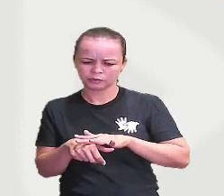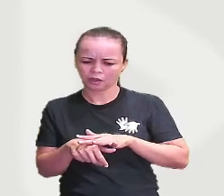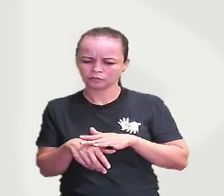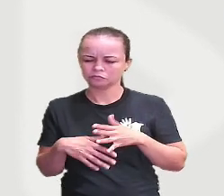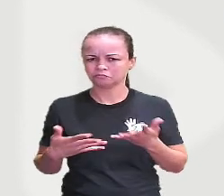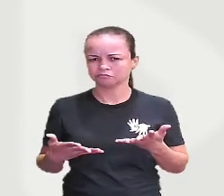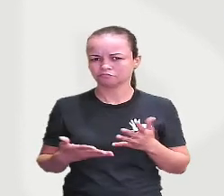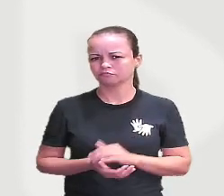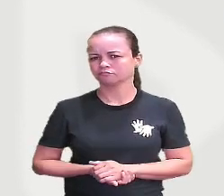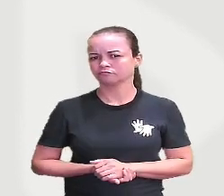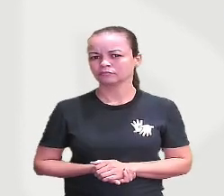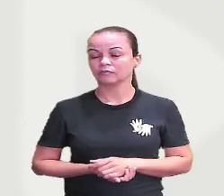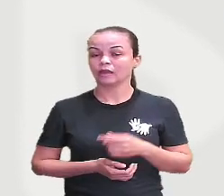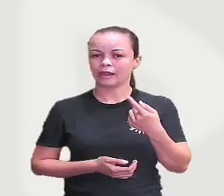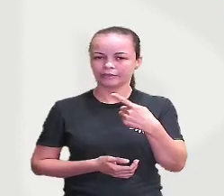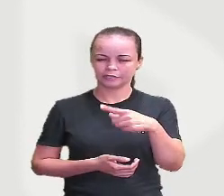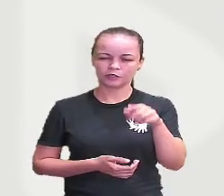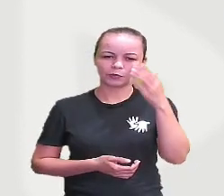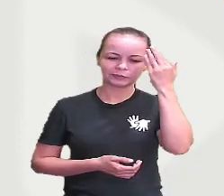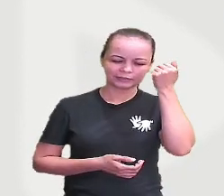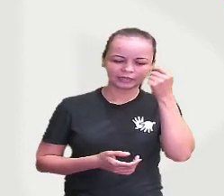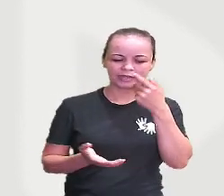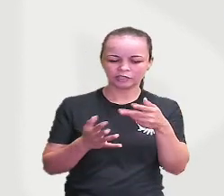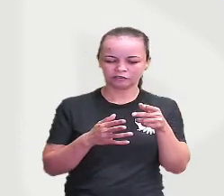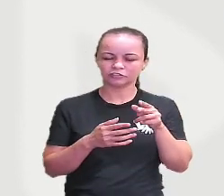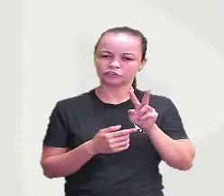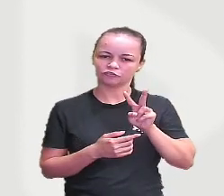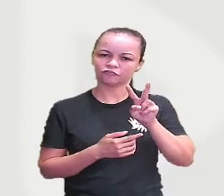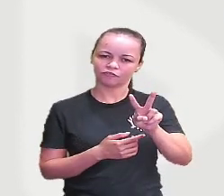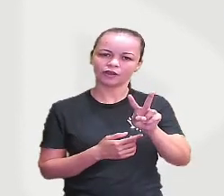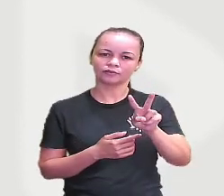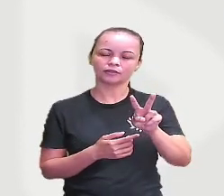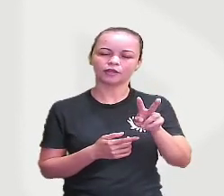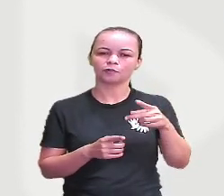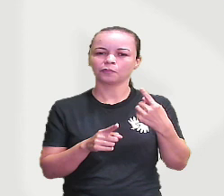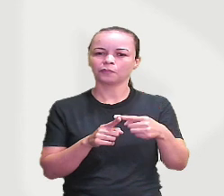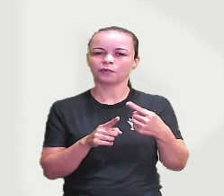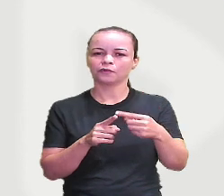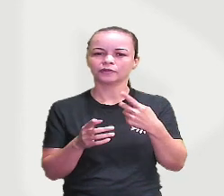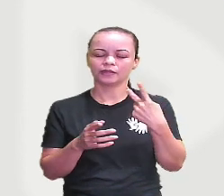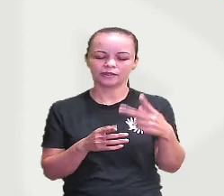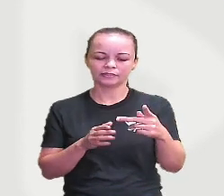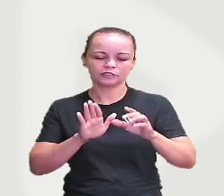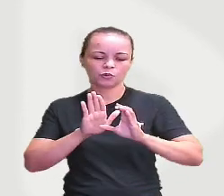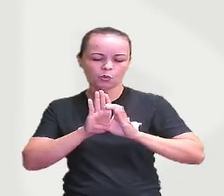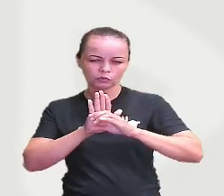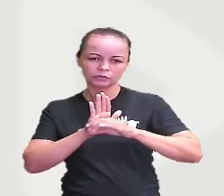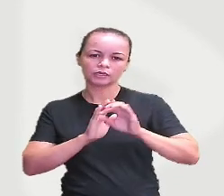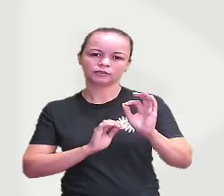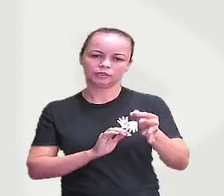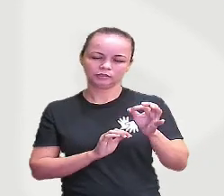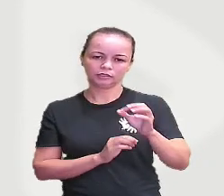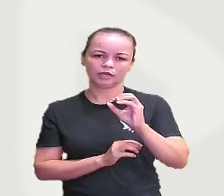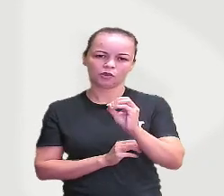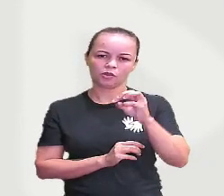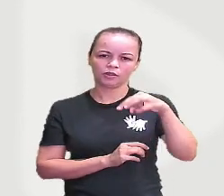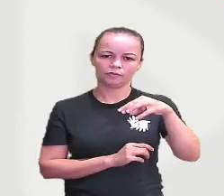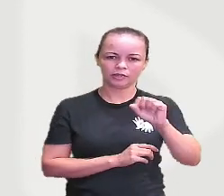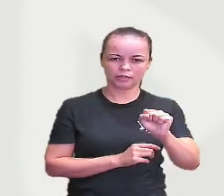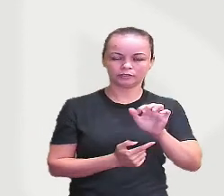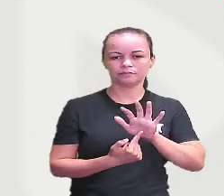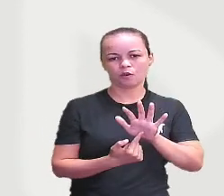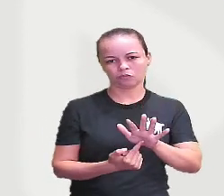tenho certeza que aí de casa vocês colocaram como verdadeiro. É exatamente aí esse conceito que a OMS ela